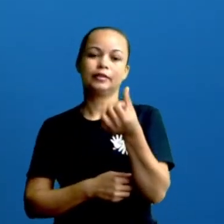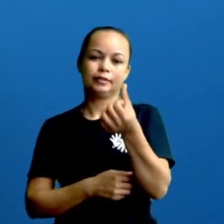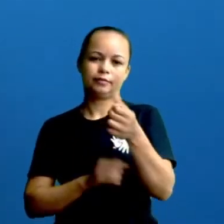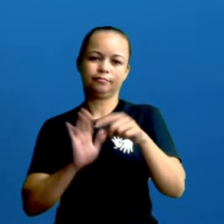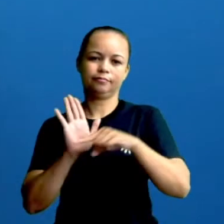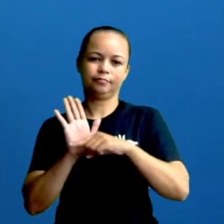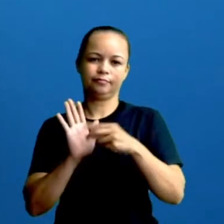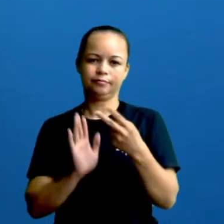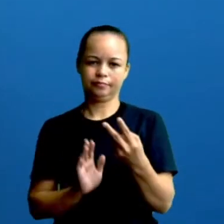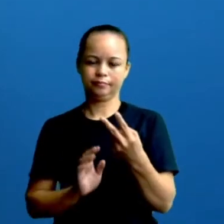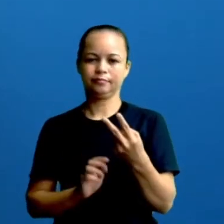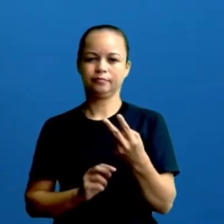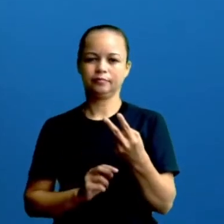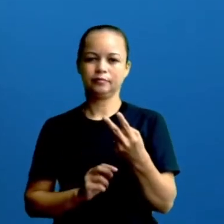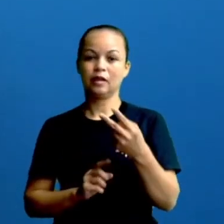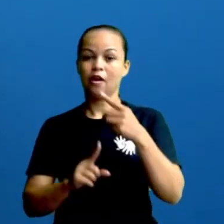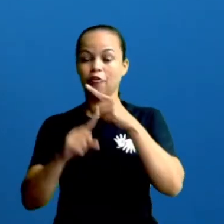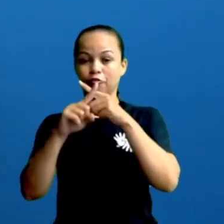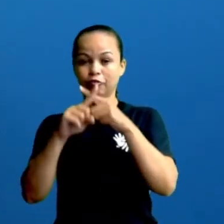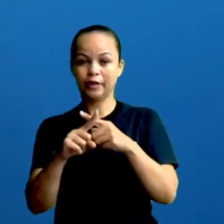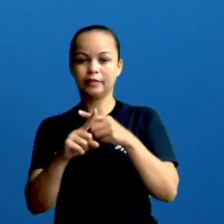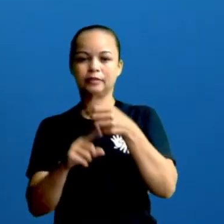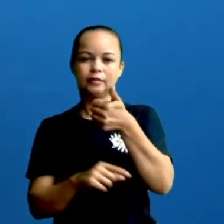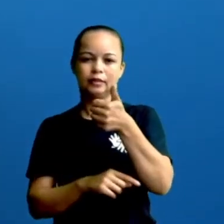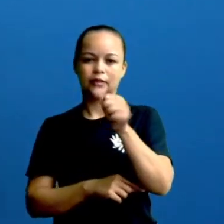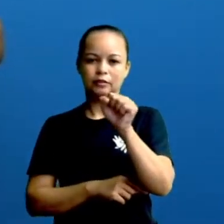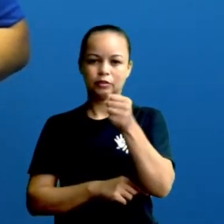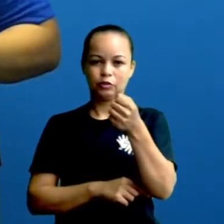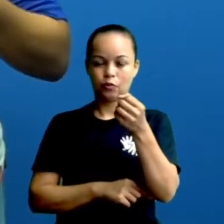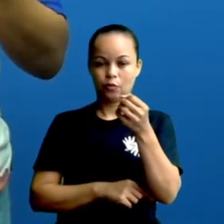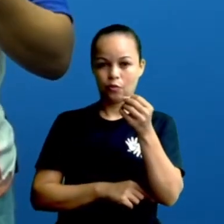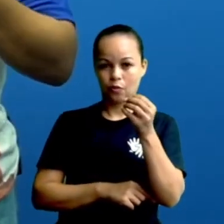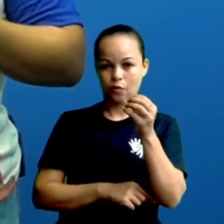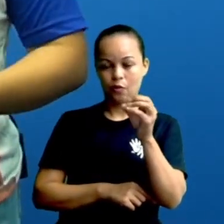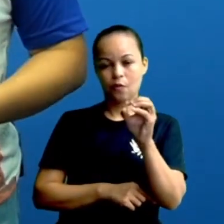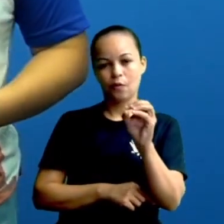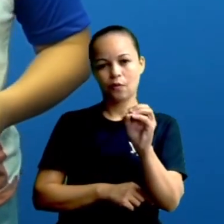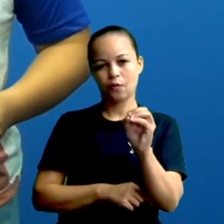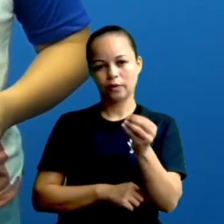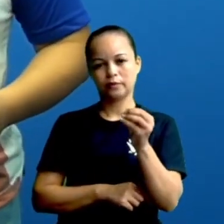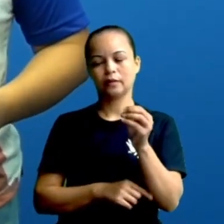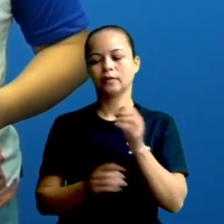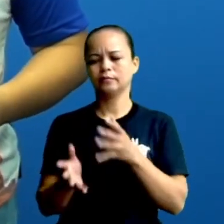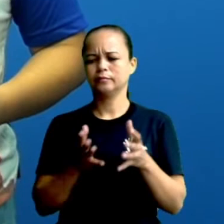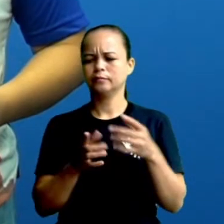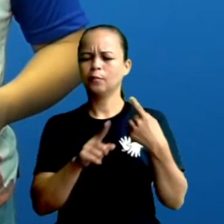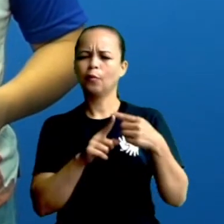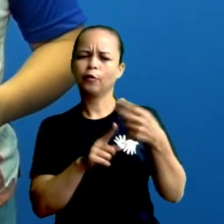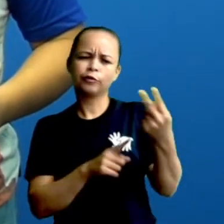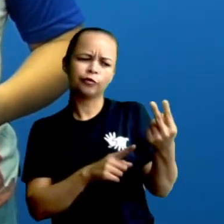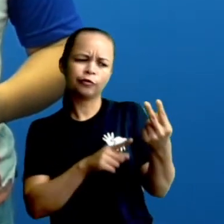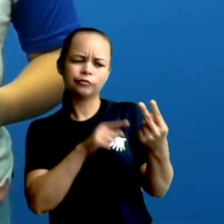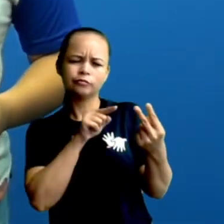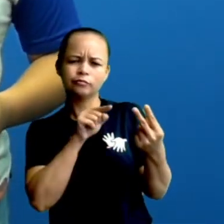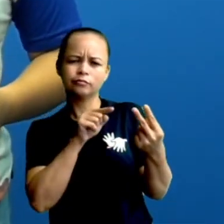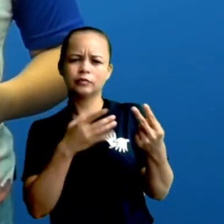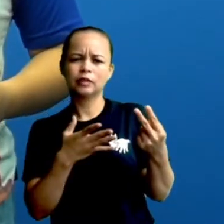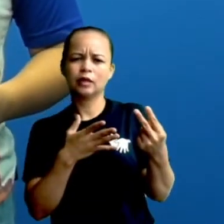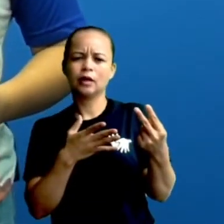menos 2 vezes 180. Por que esse 2? Porque com o número 2, com